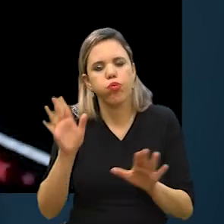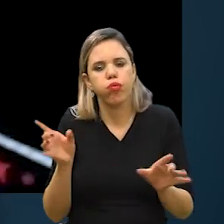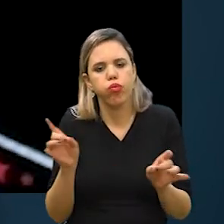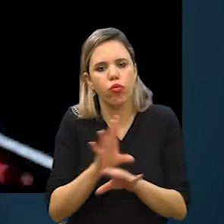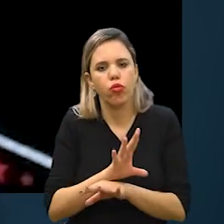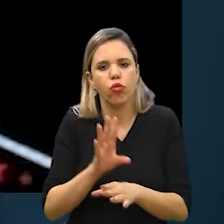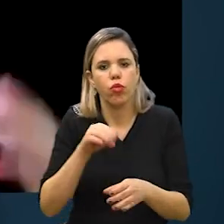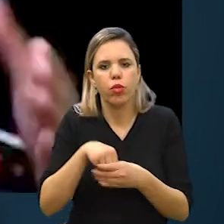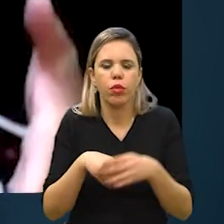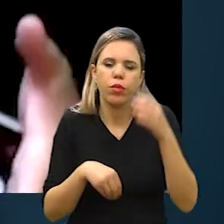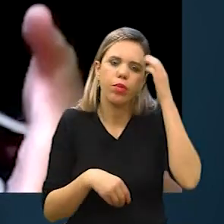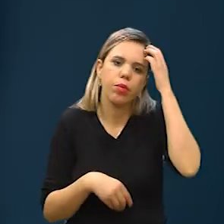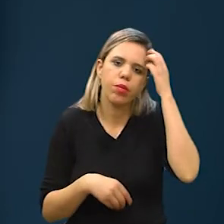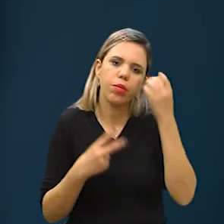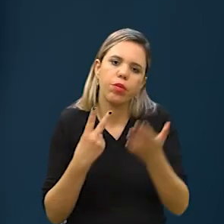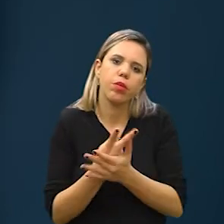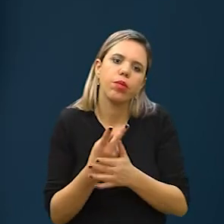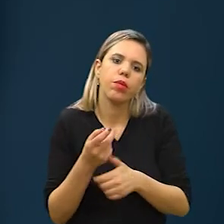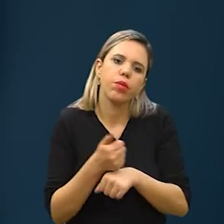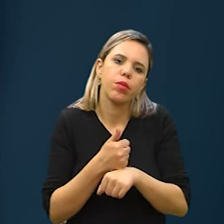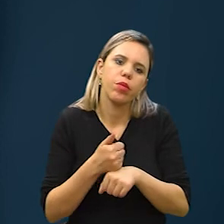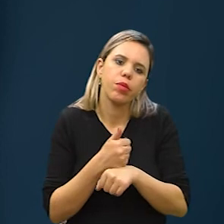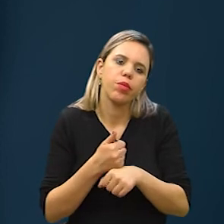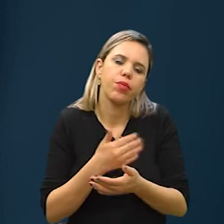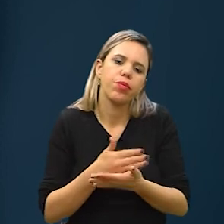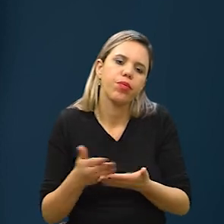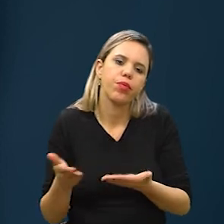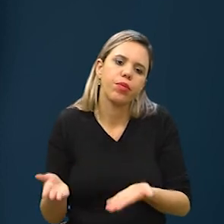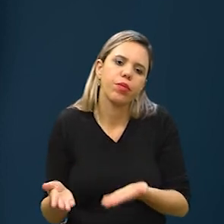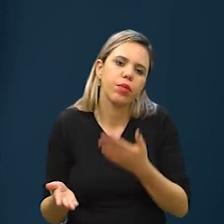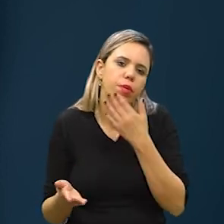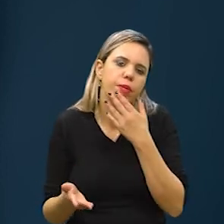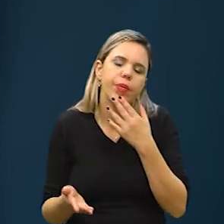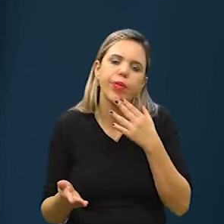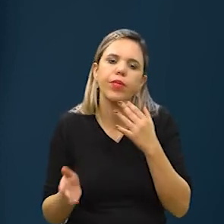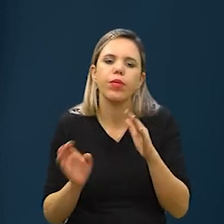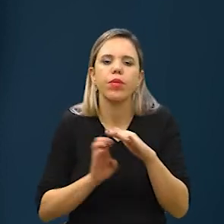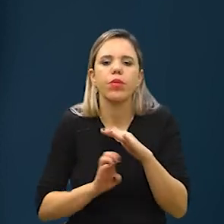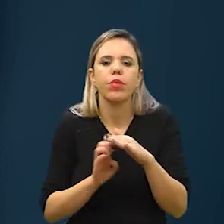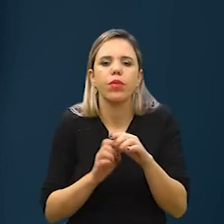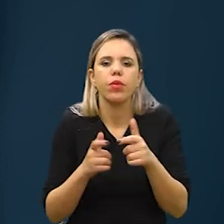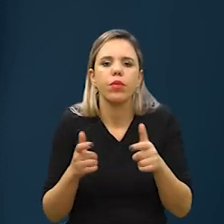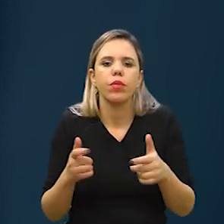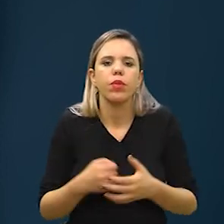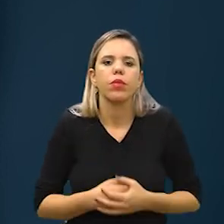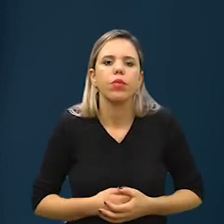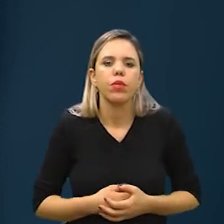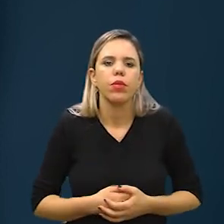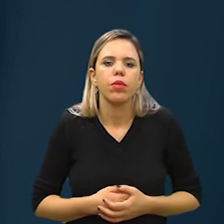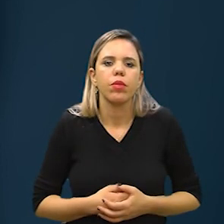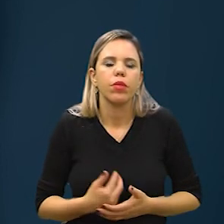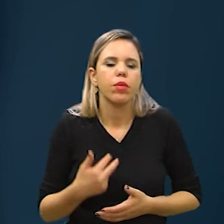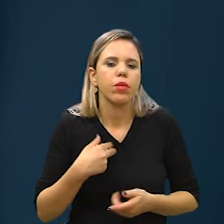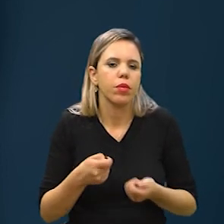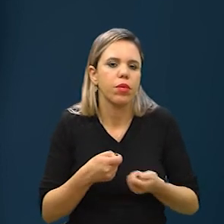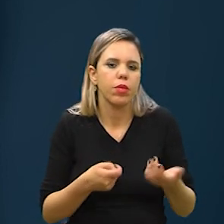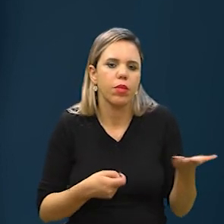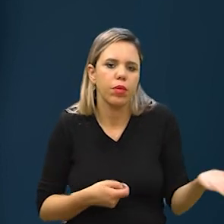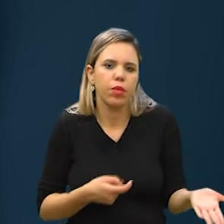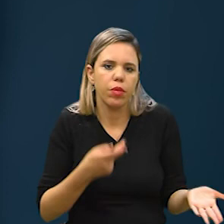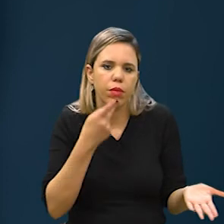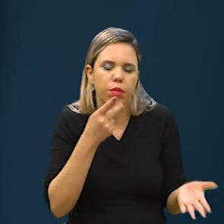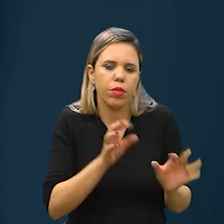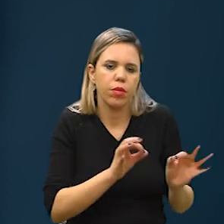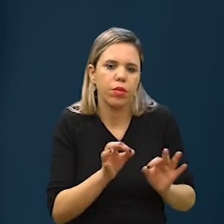do direito, né? Dentro desse mesmo segmento que estamos conversando, está com a mentoria a todo vapor. Então, não dá para